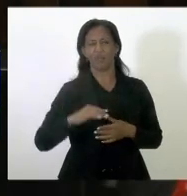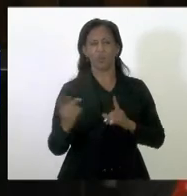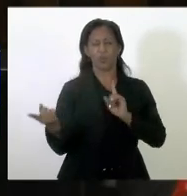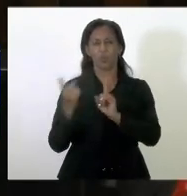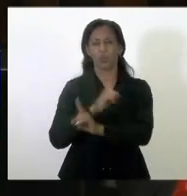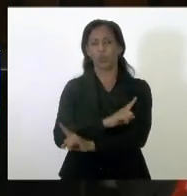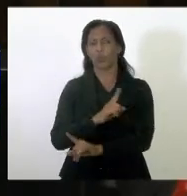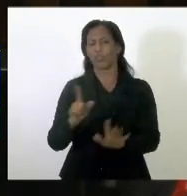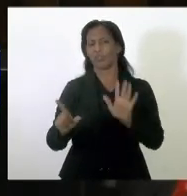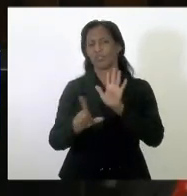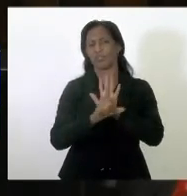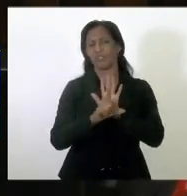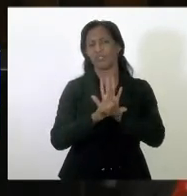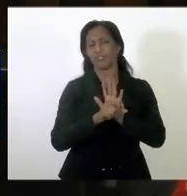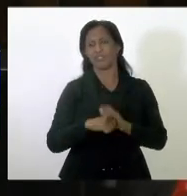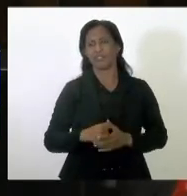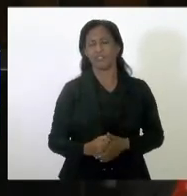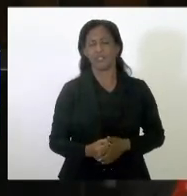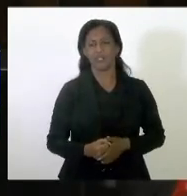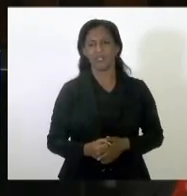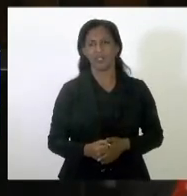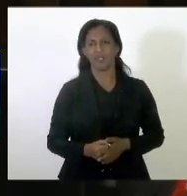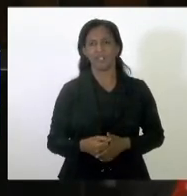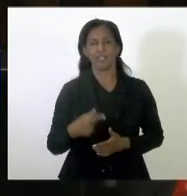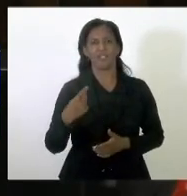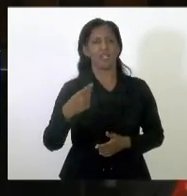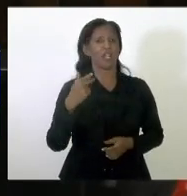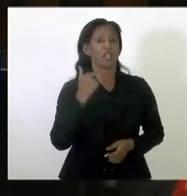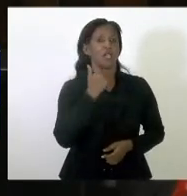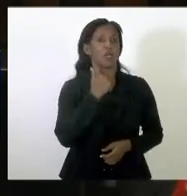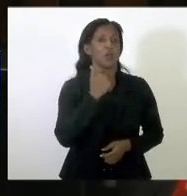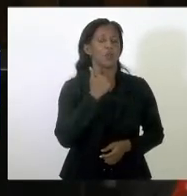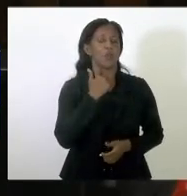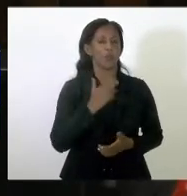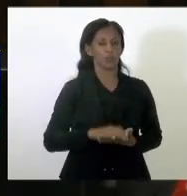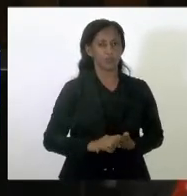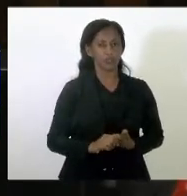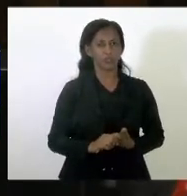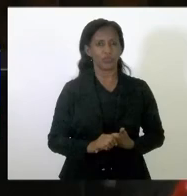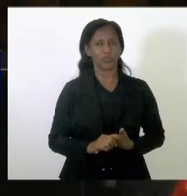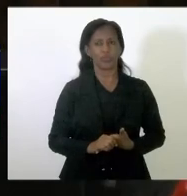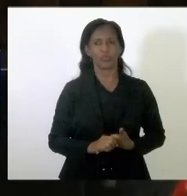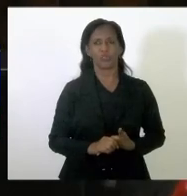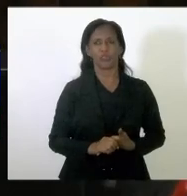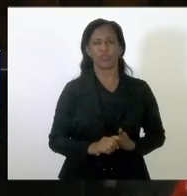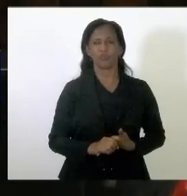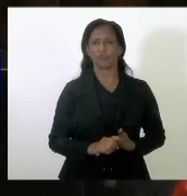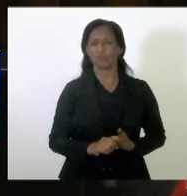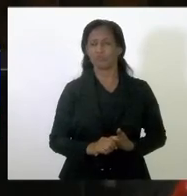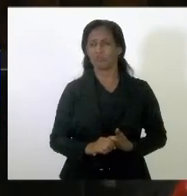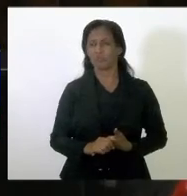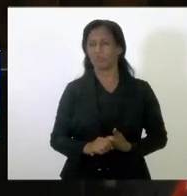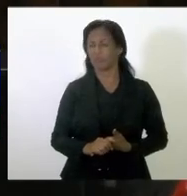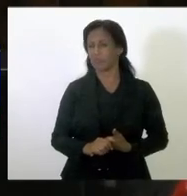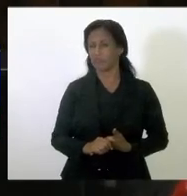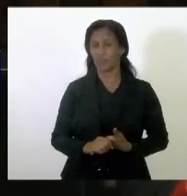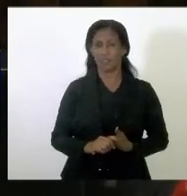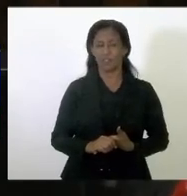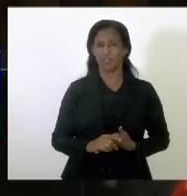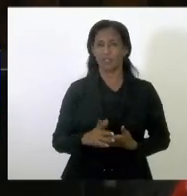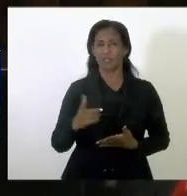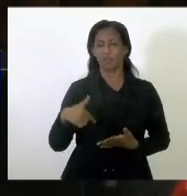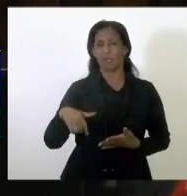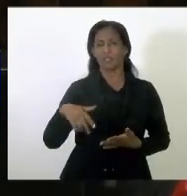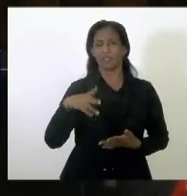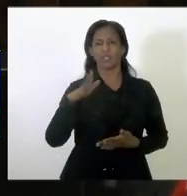a legislação eleitoral, que isso é campanha antecipada, que isso é a utilização da máquina, mas Não vou citar aqui a questão criminal,